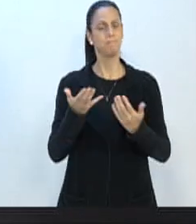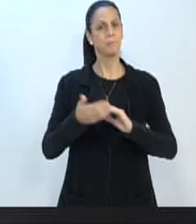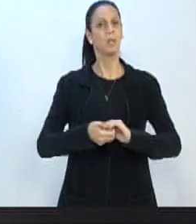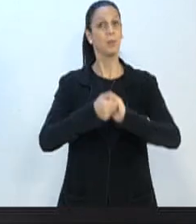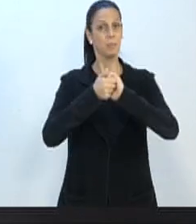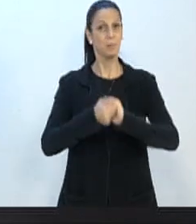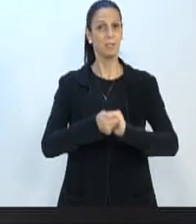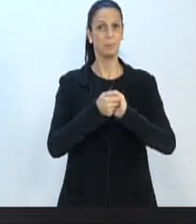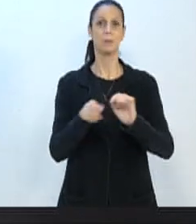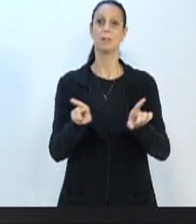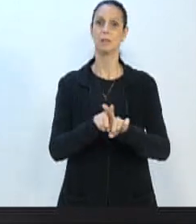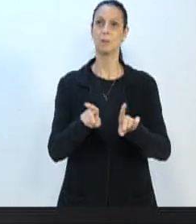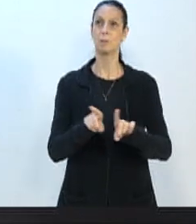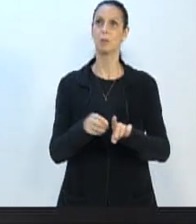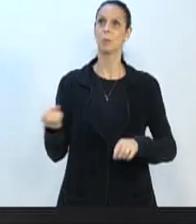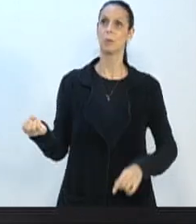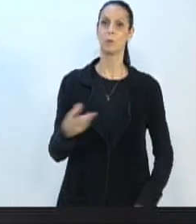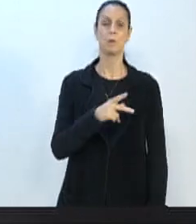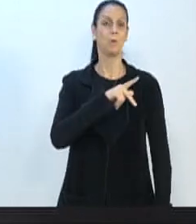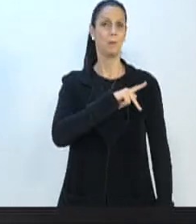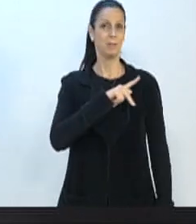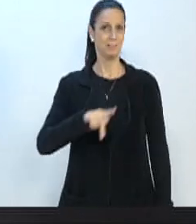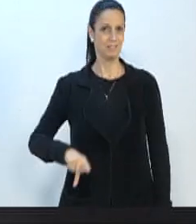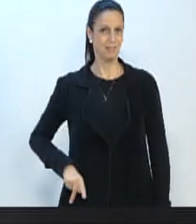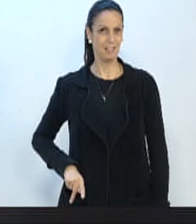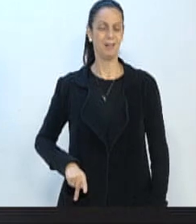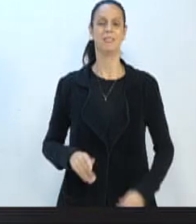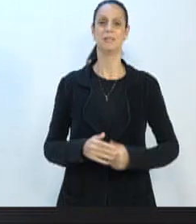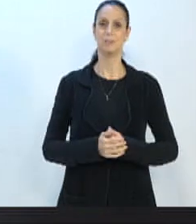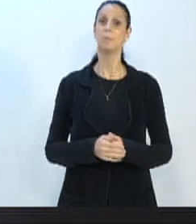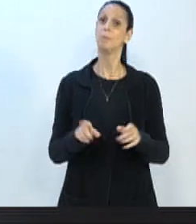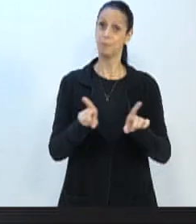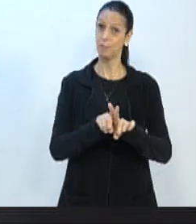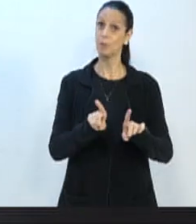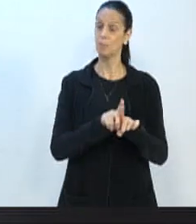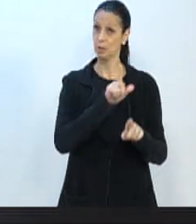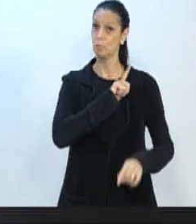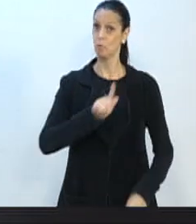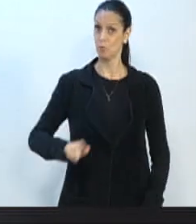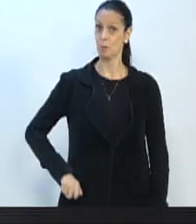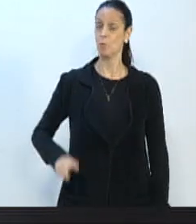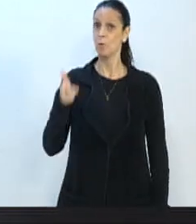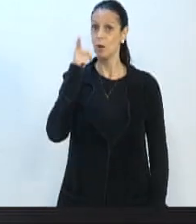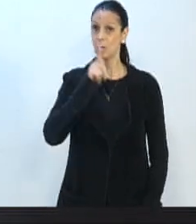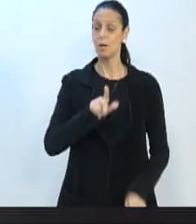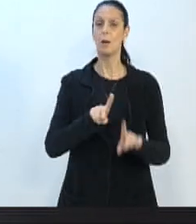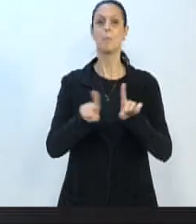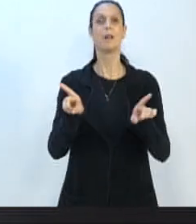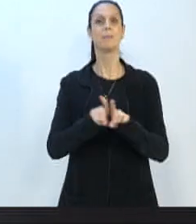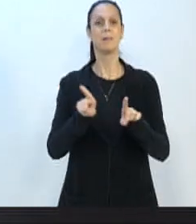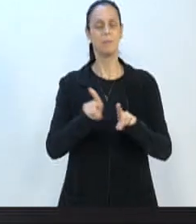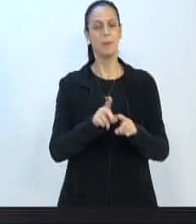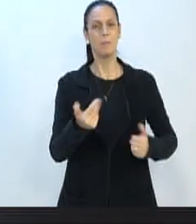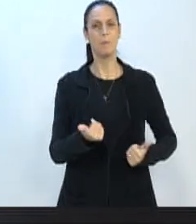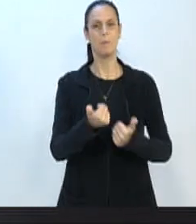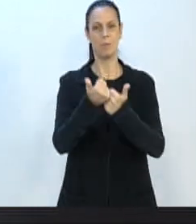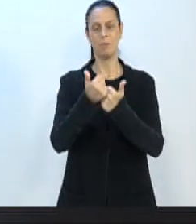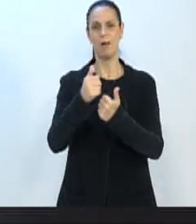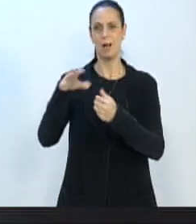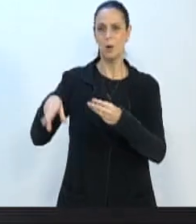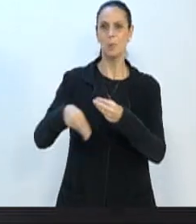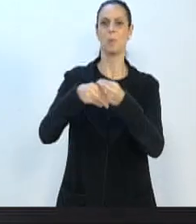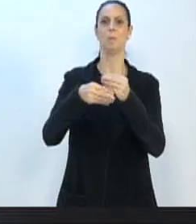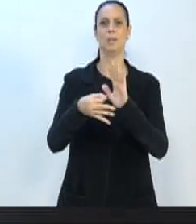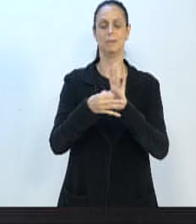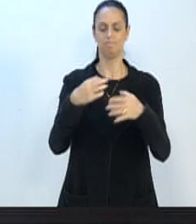é um novo presidente eleito assim como também o nosso Governador mas também para contribuir com a sua fala que muito